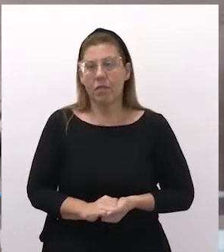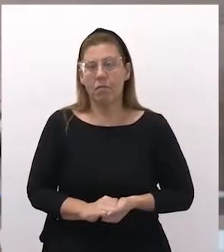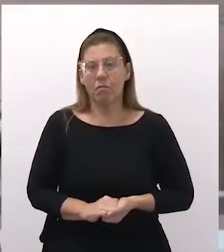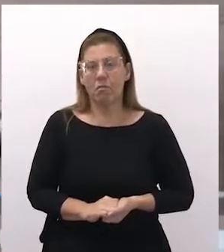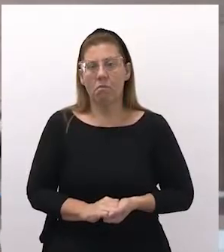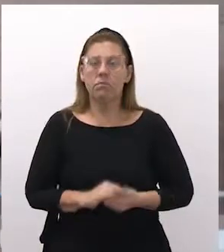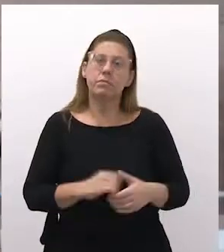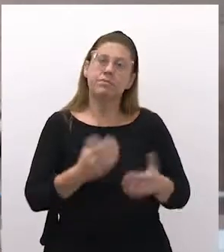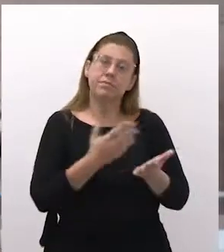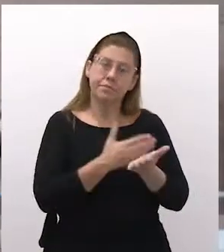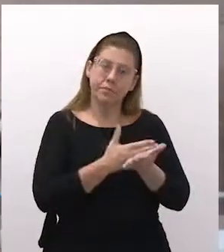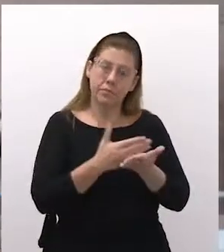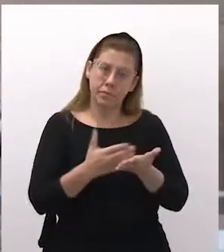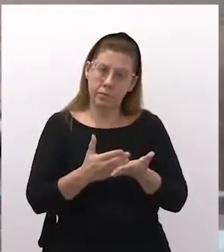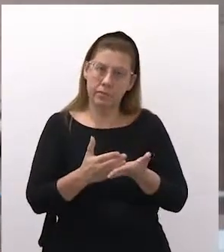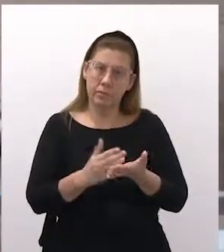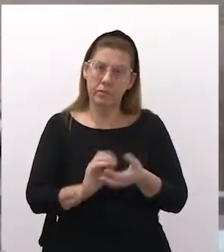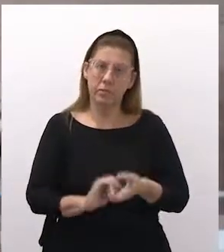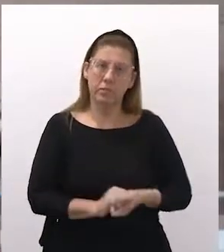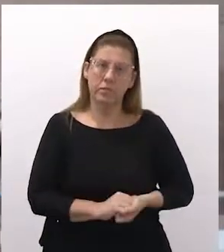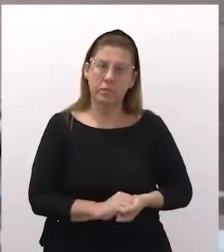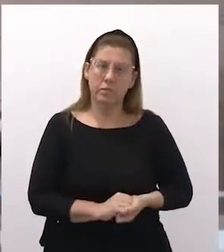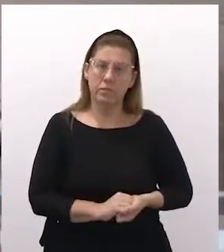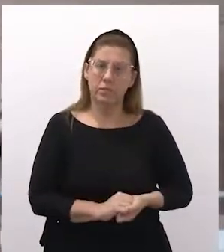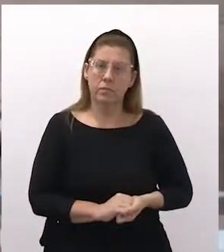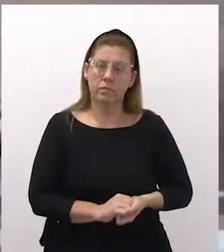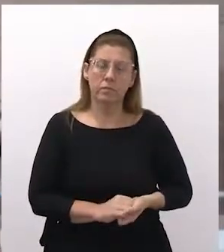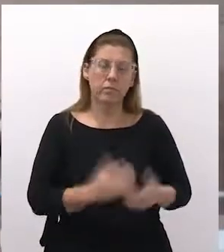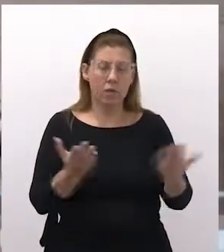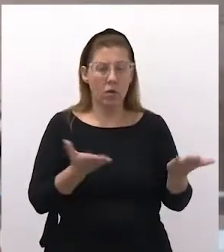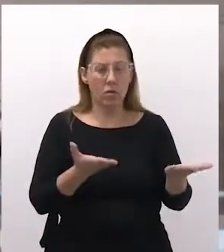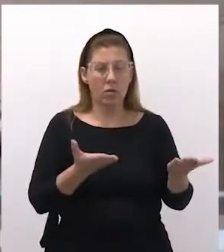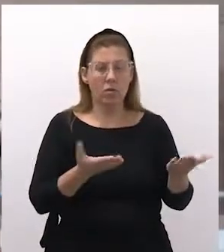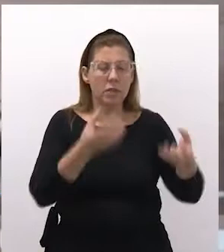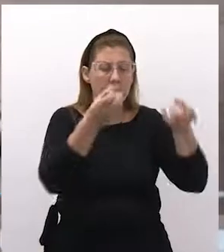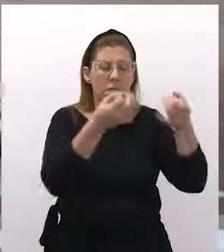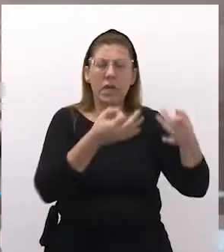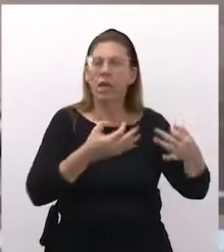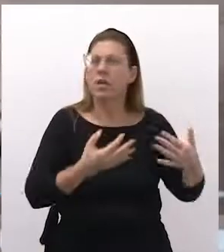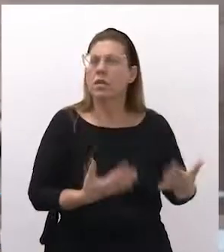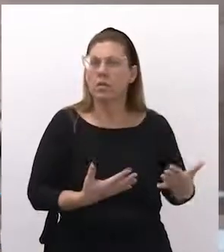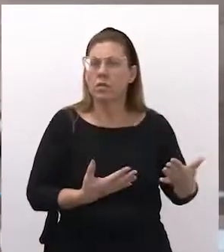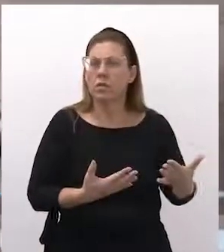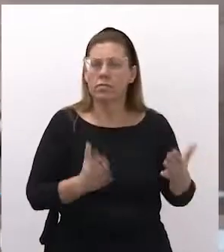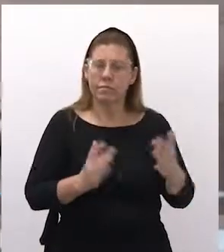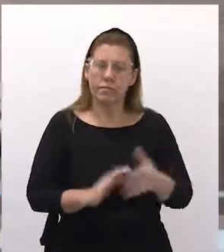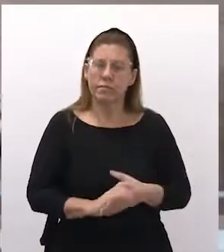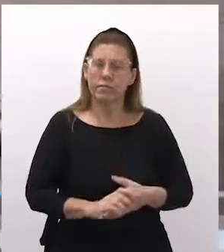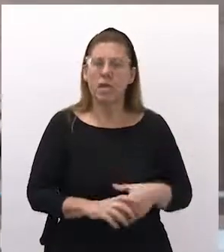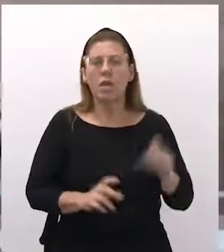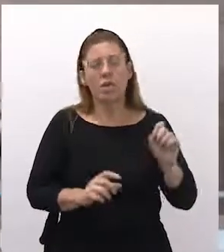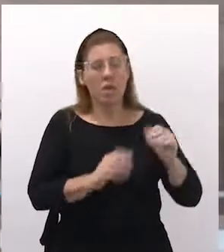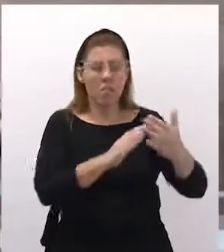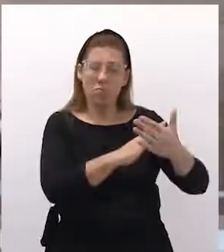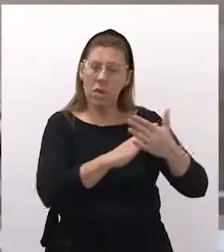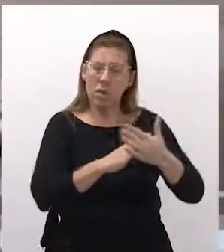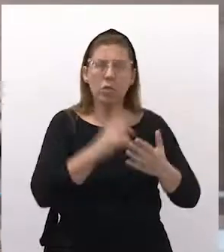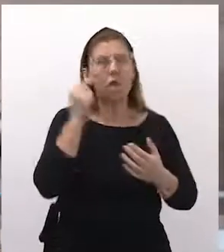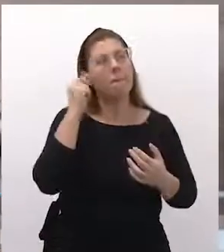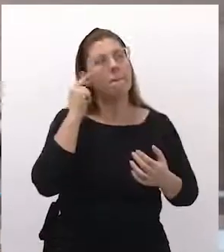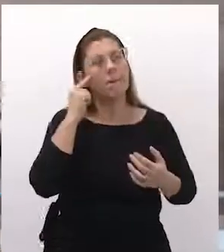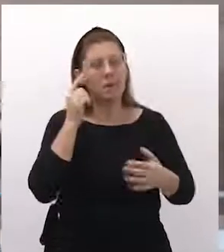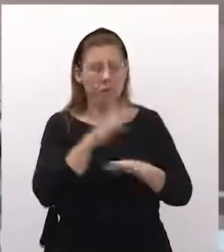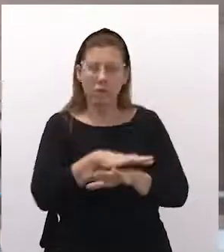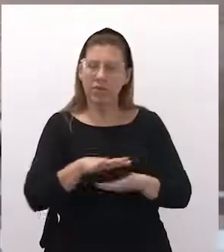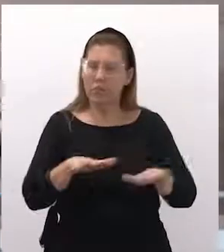E eu começo, então, essa tarde, explicando para vocês quem que me ajuda a pensar a